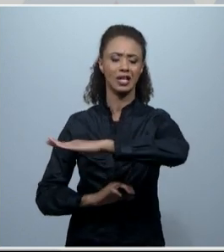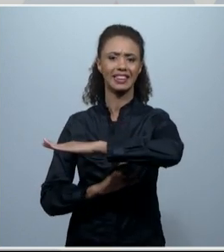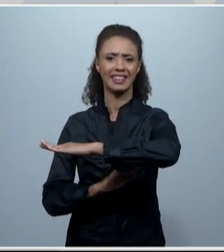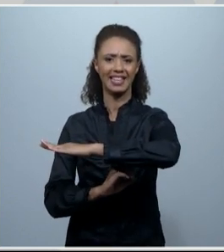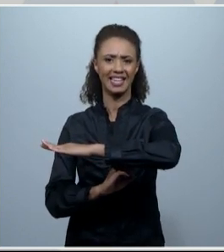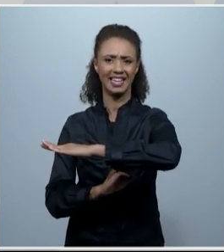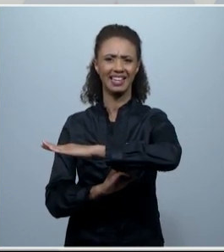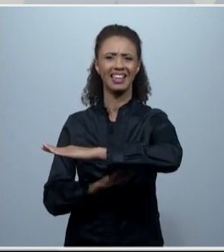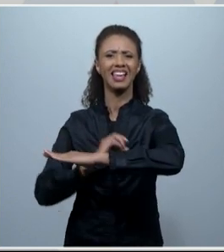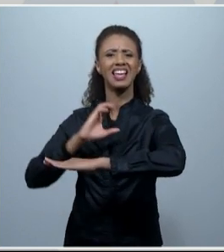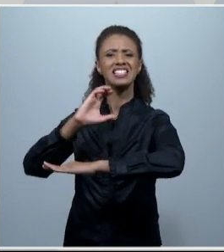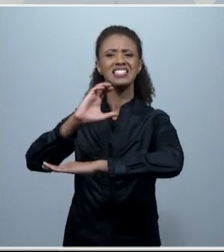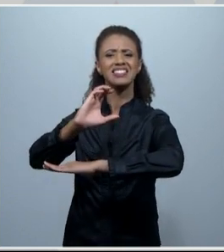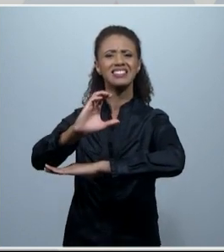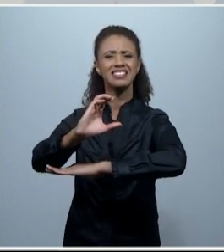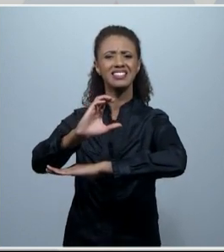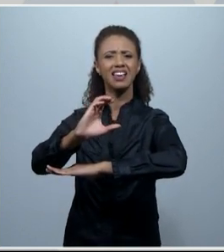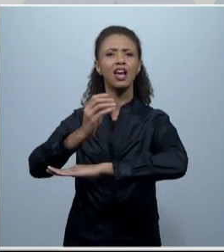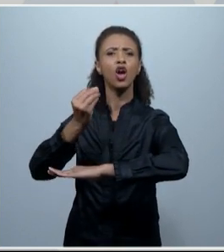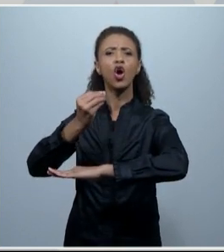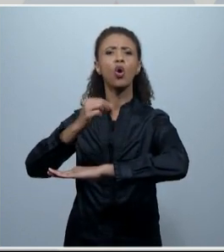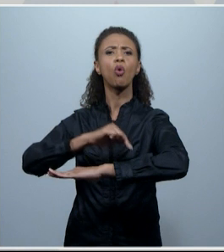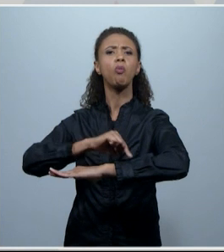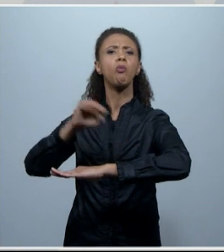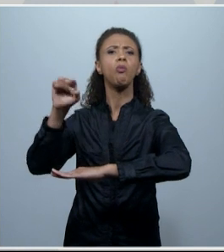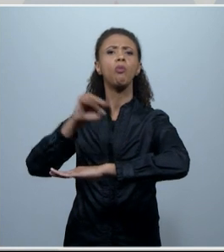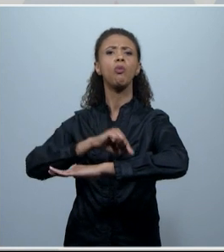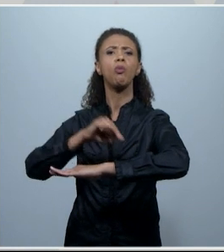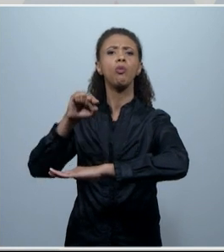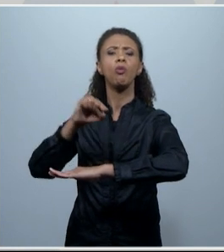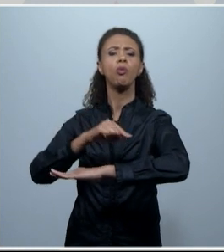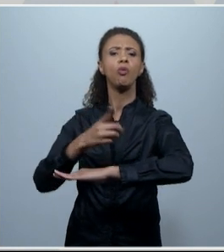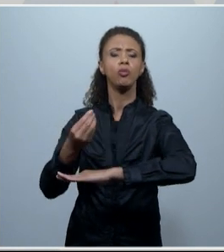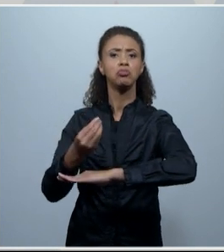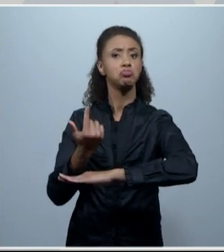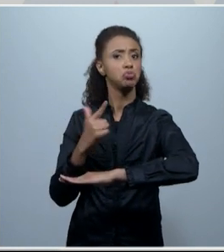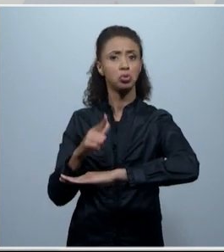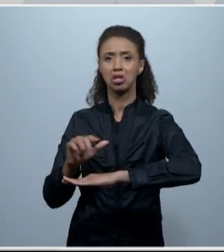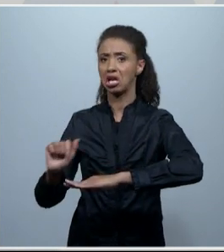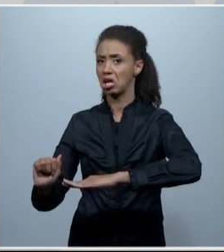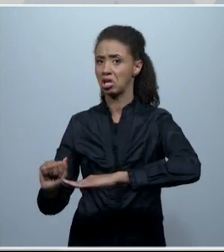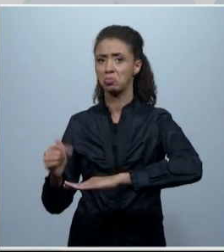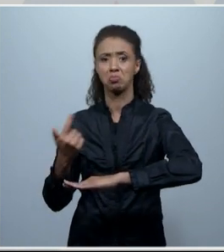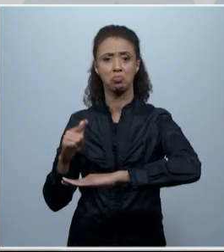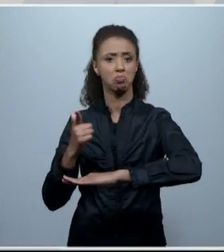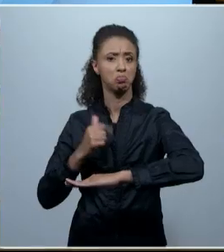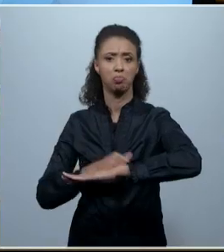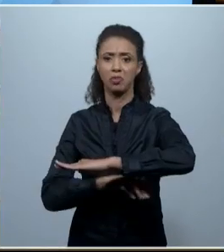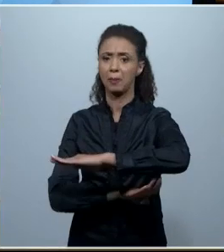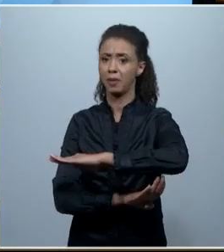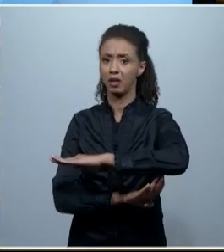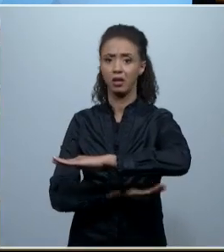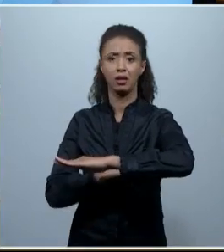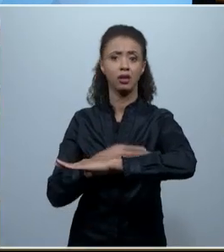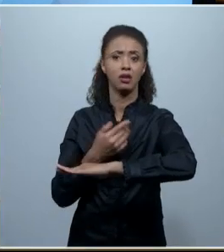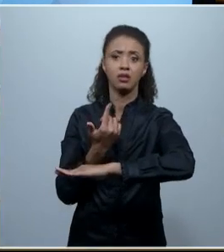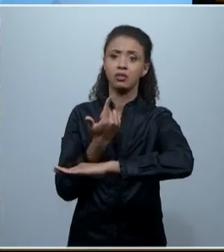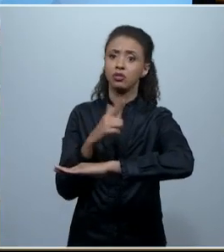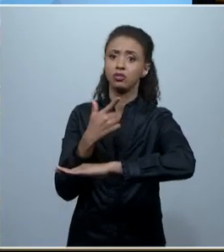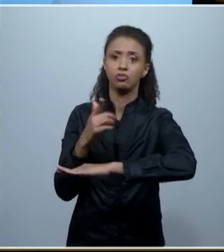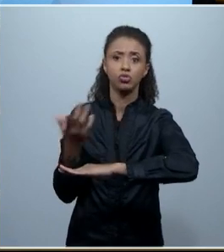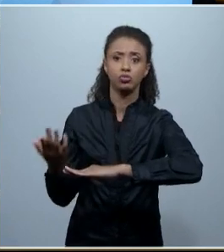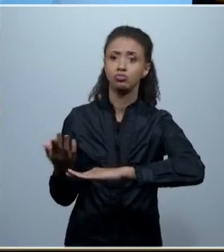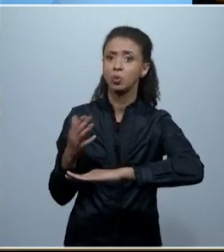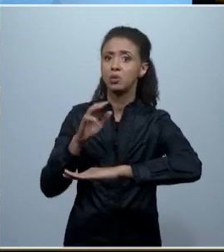nem o ponto b e nem o ponto é né não contém o ponto a e b porque a b e não são lineares